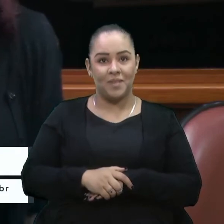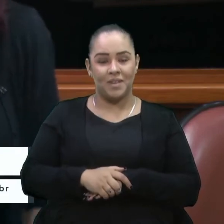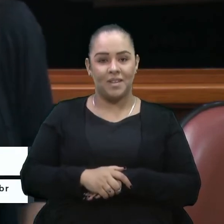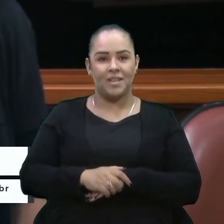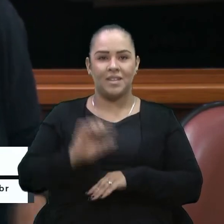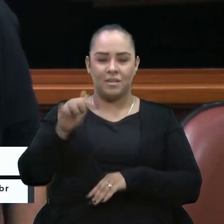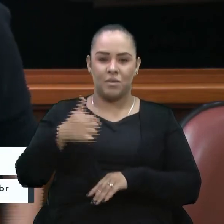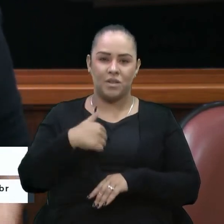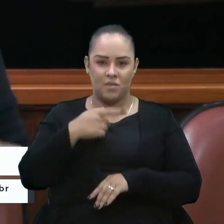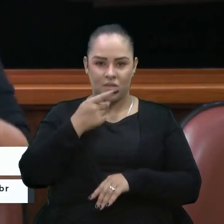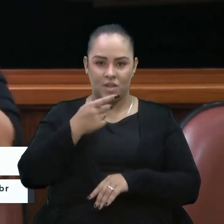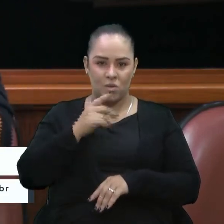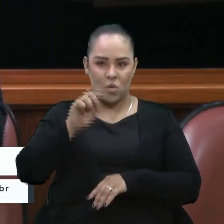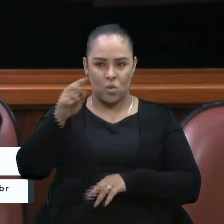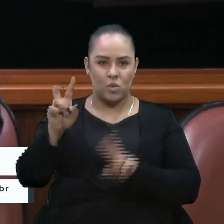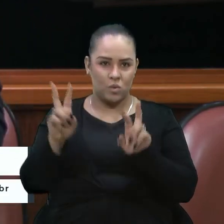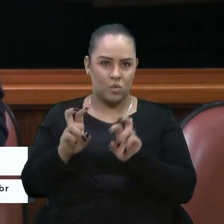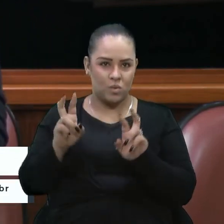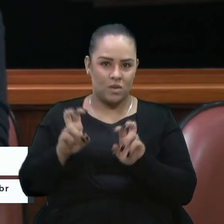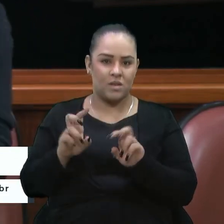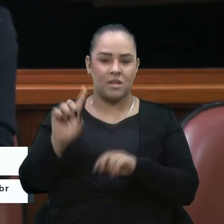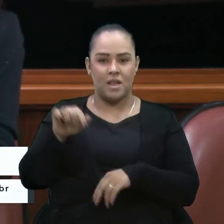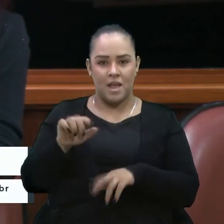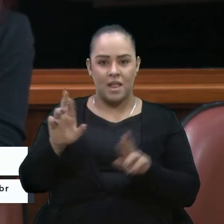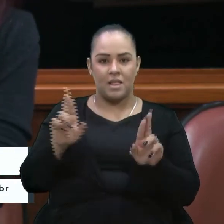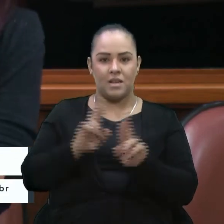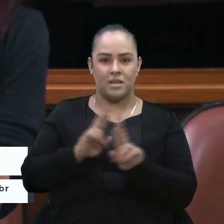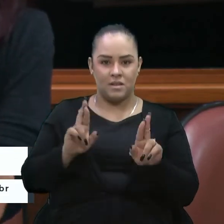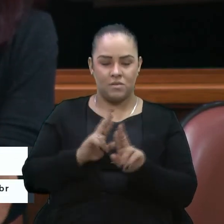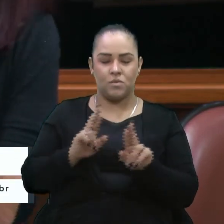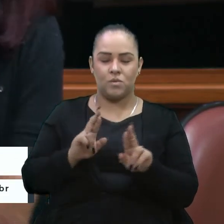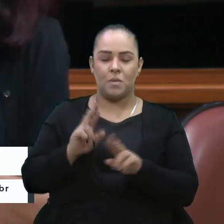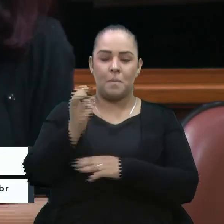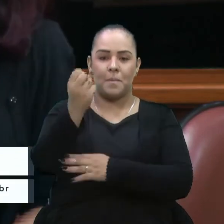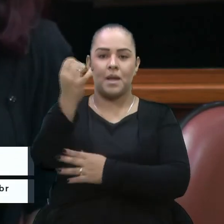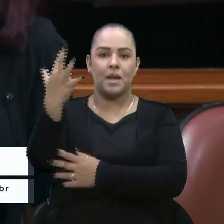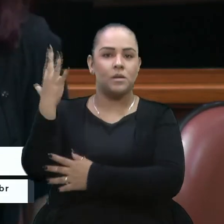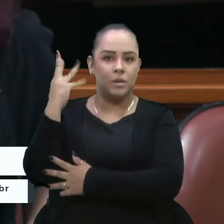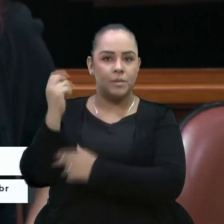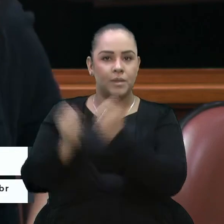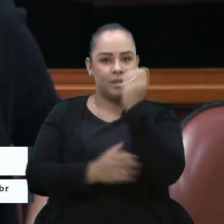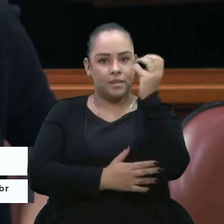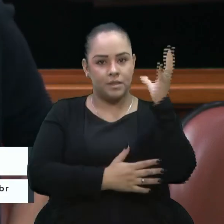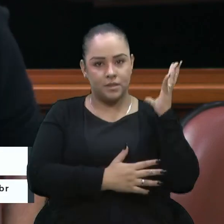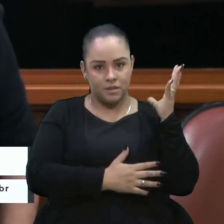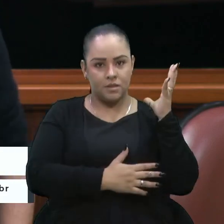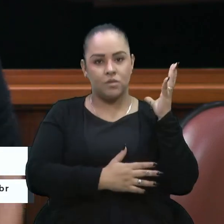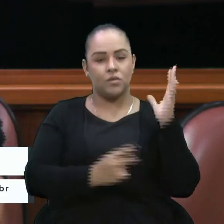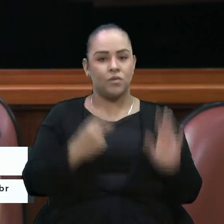Depois eu falo, então, que era em relação à questão ambiental do vereador Zé